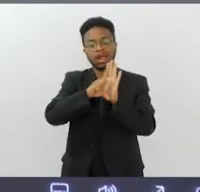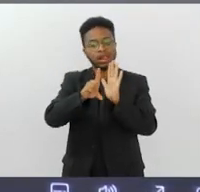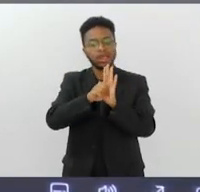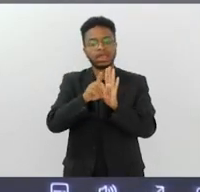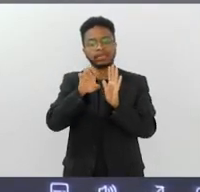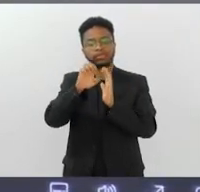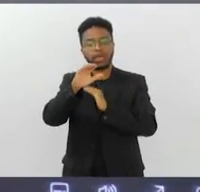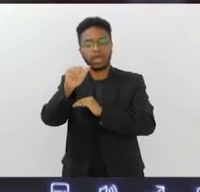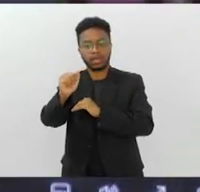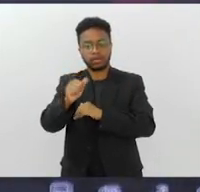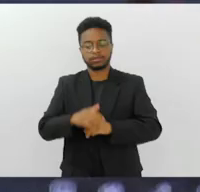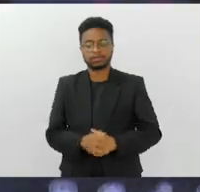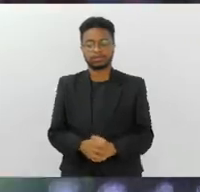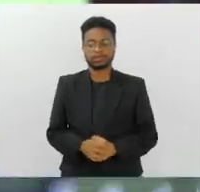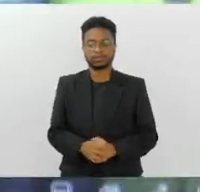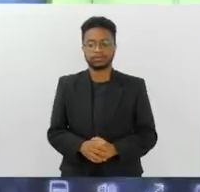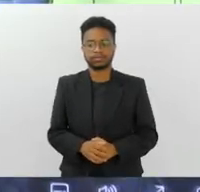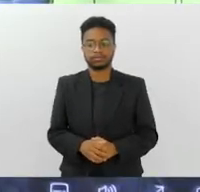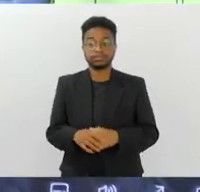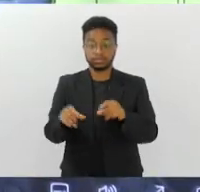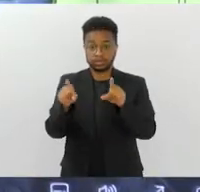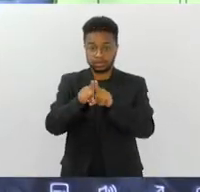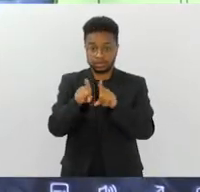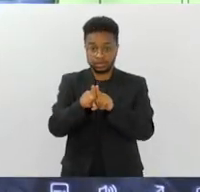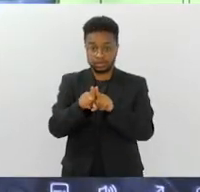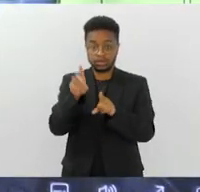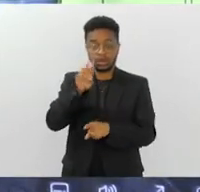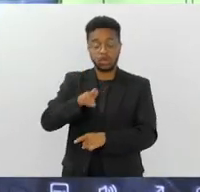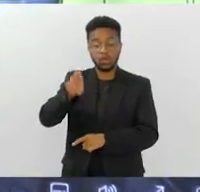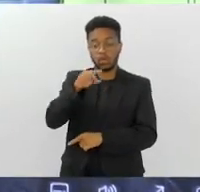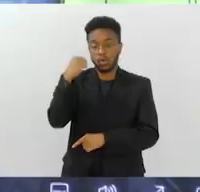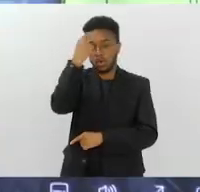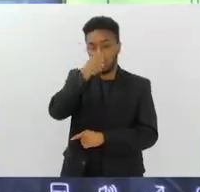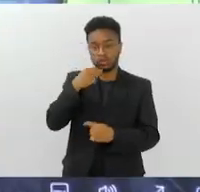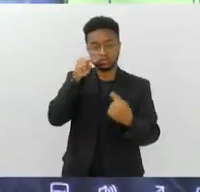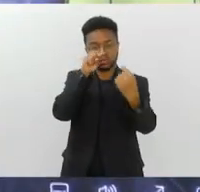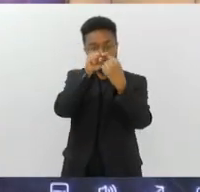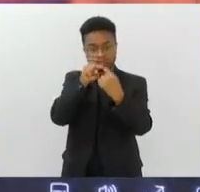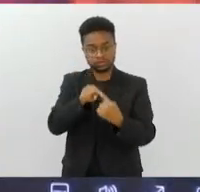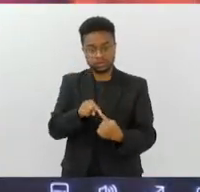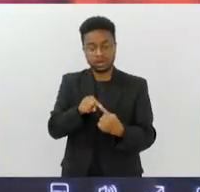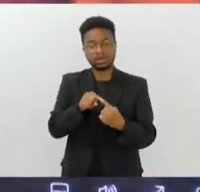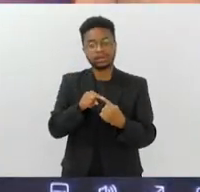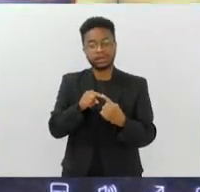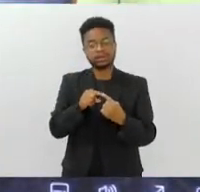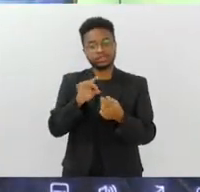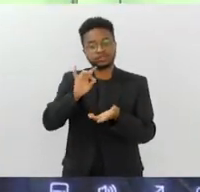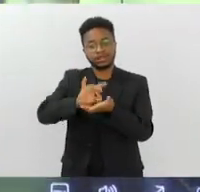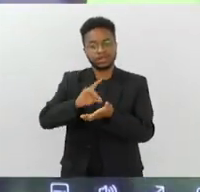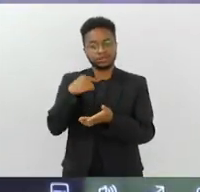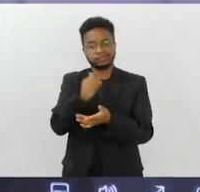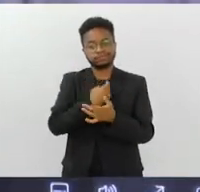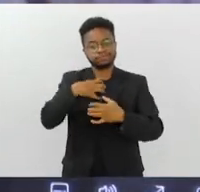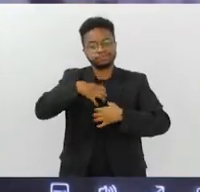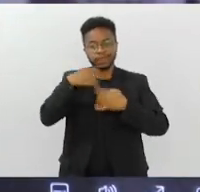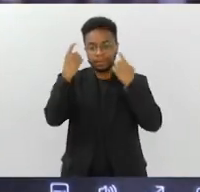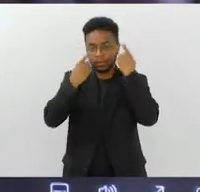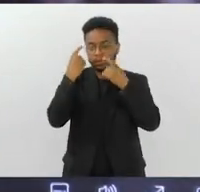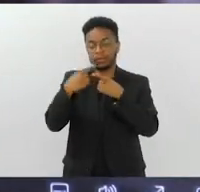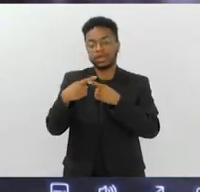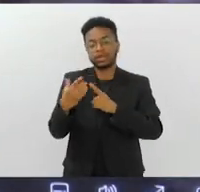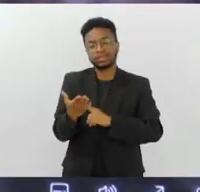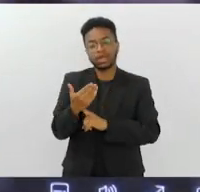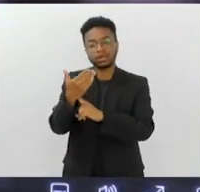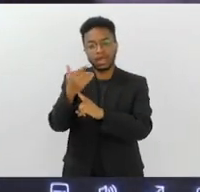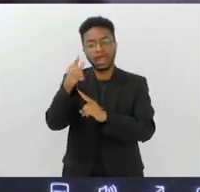ao adolescente Além disso o uso do reconhecimento facial paraa vigilância é altamente preocupante a tecnologia